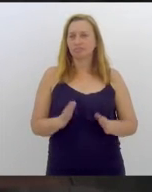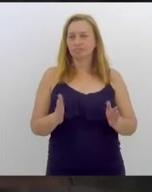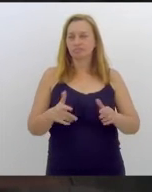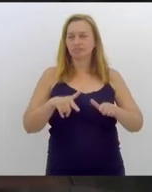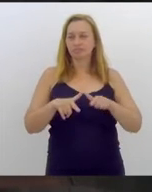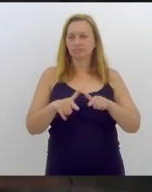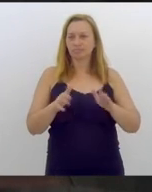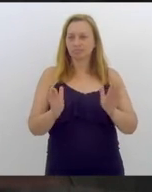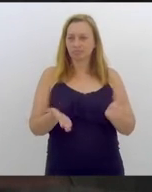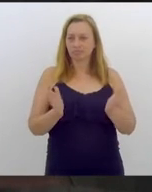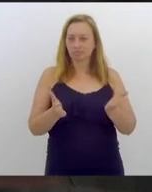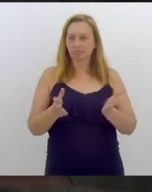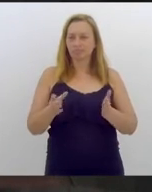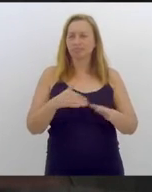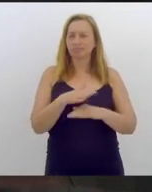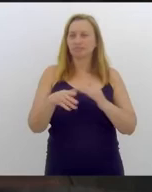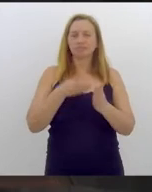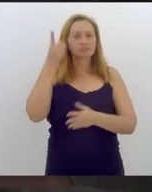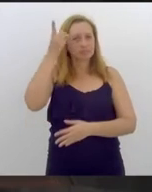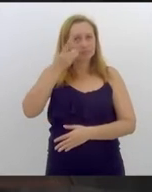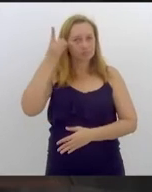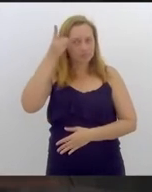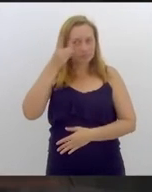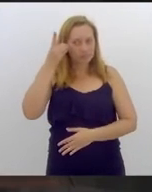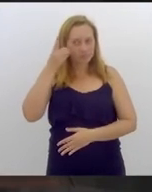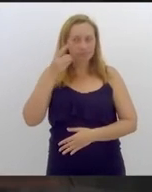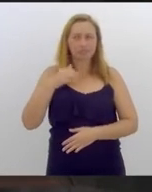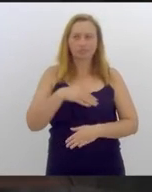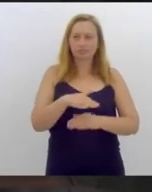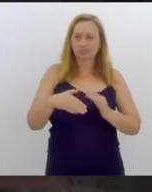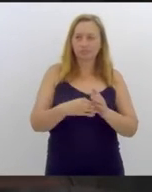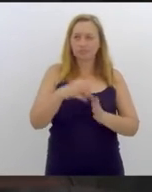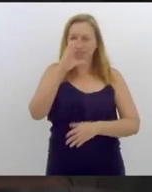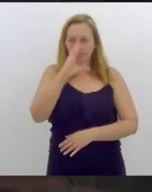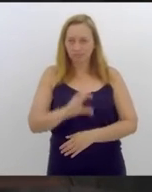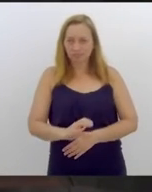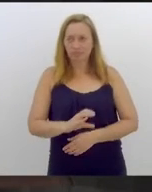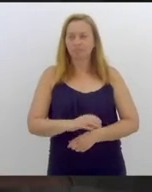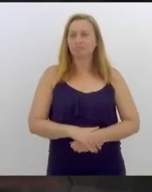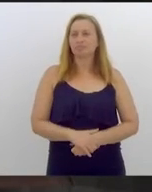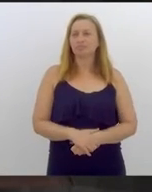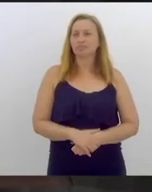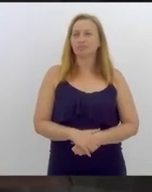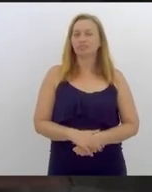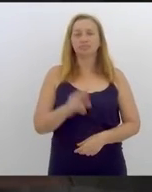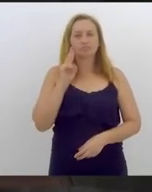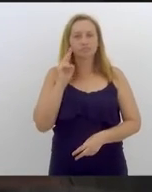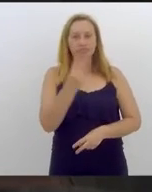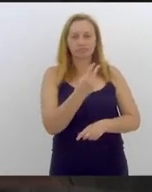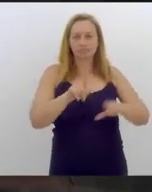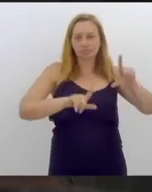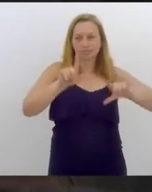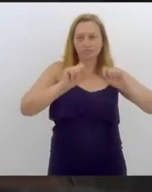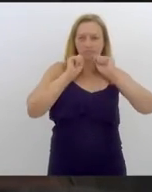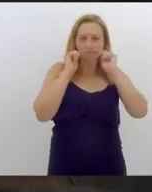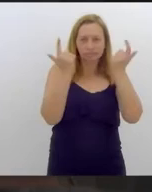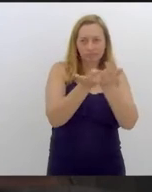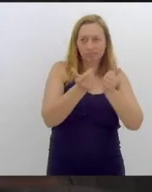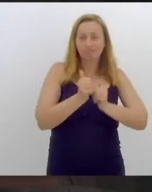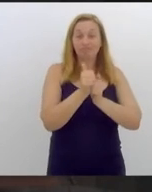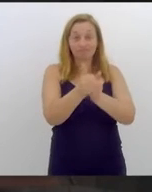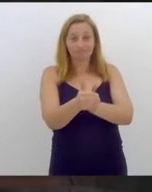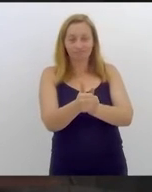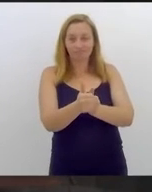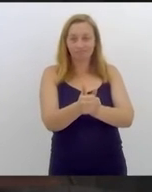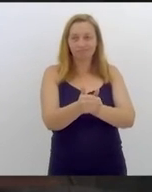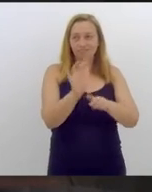senhoras deputadas senhores deputados cidadãos E cidadães que nos assistem pela TV alérgica nos seguem